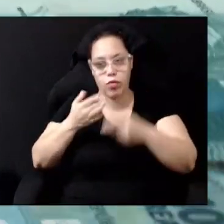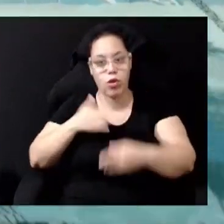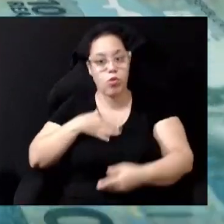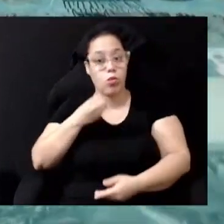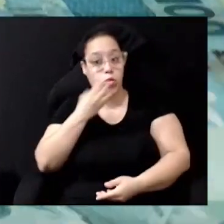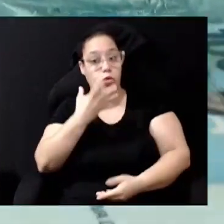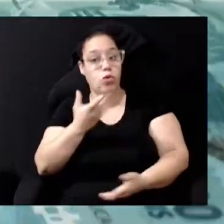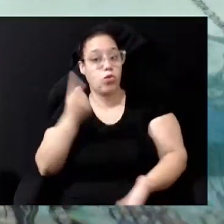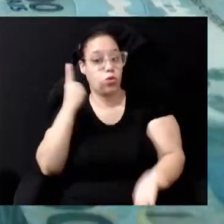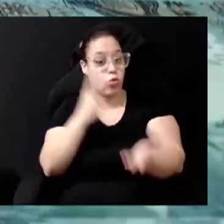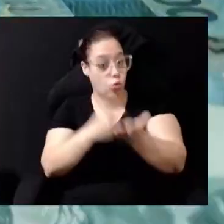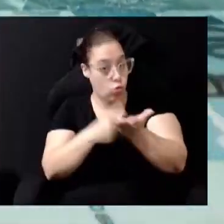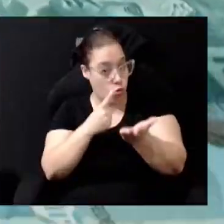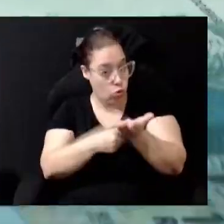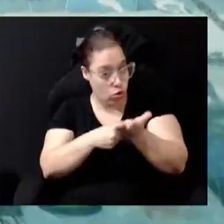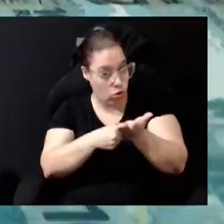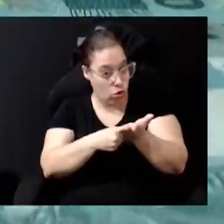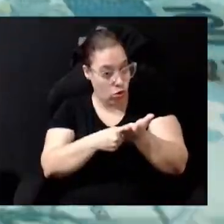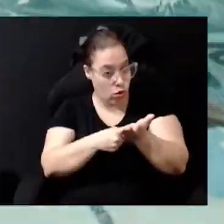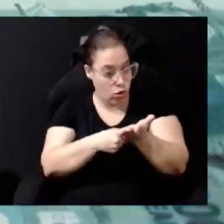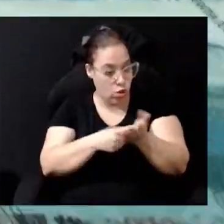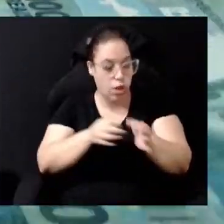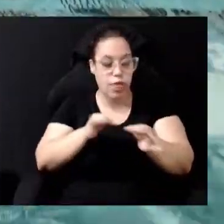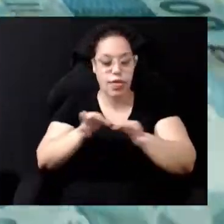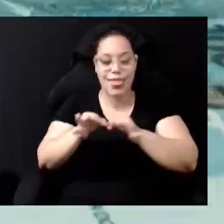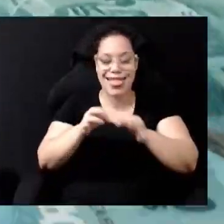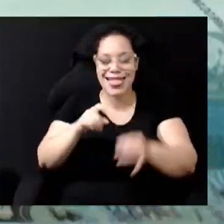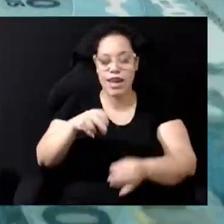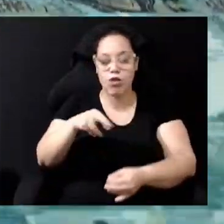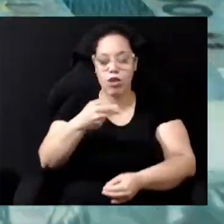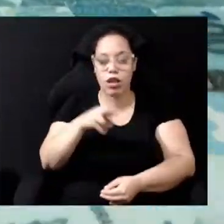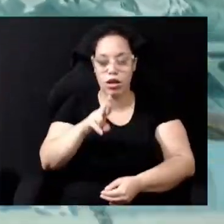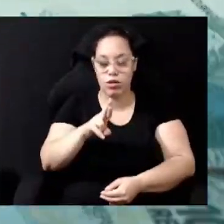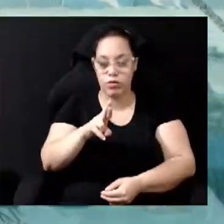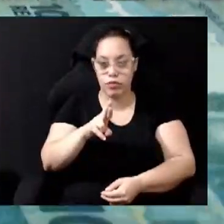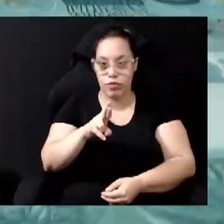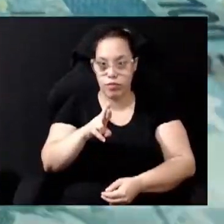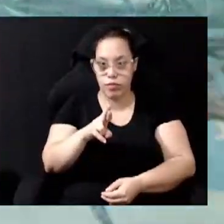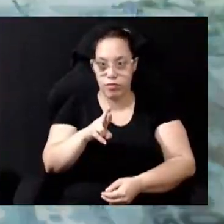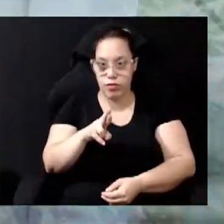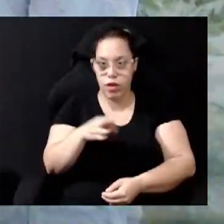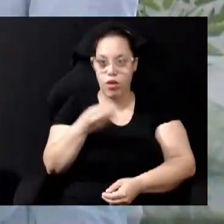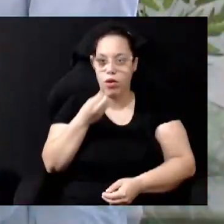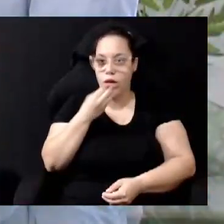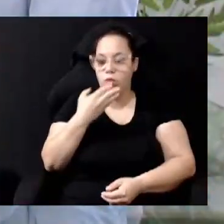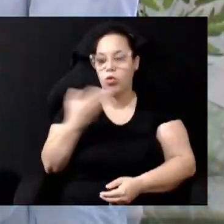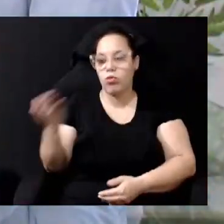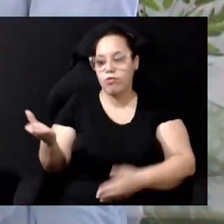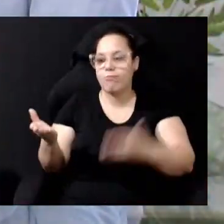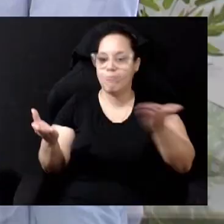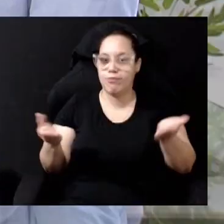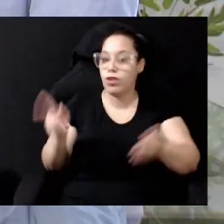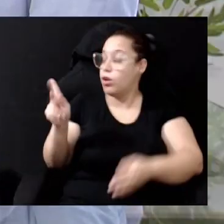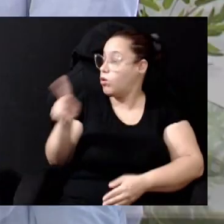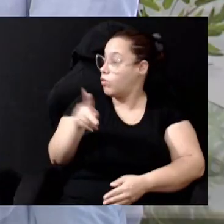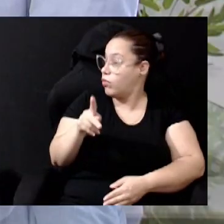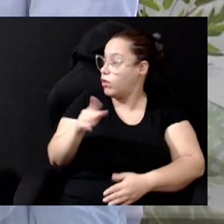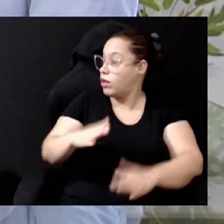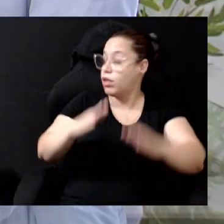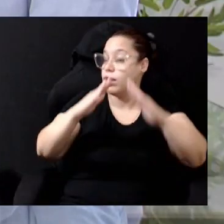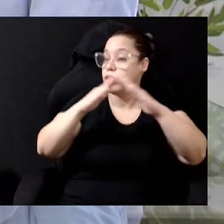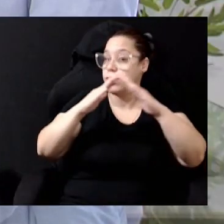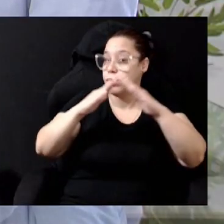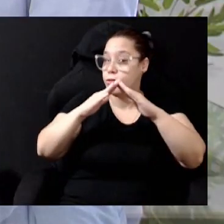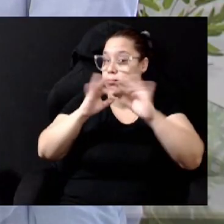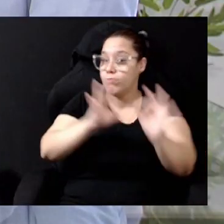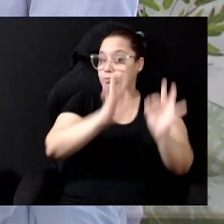seu compromisso e negociar. Geralmente é bom para os dois lados. Professor, então o pessoal que está em casa nos assistindo